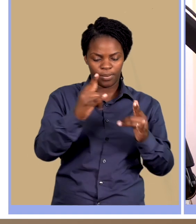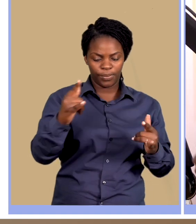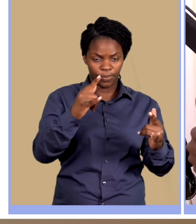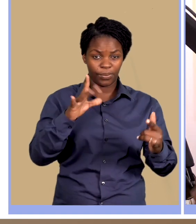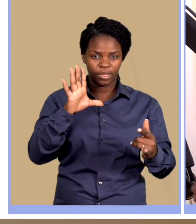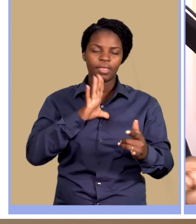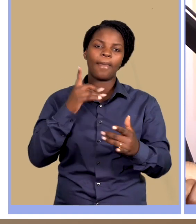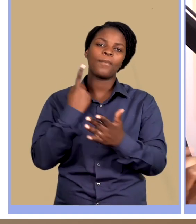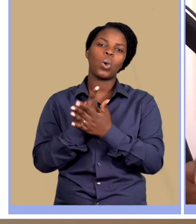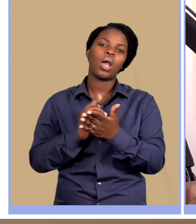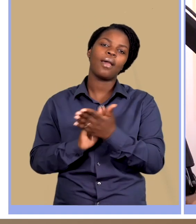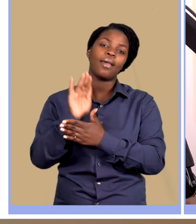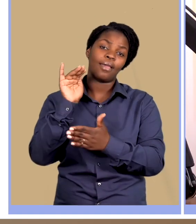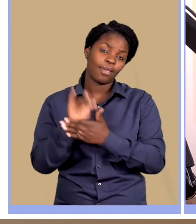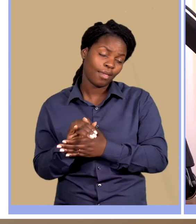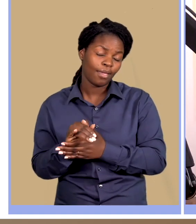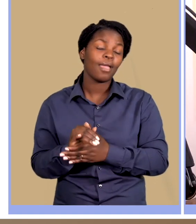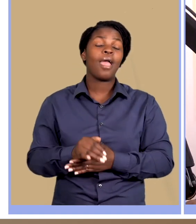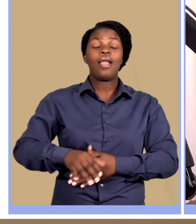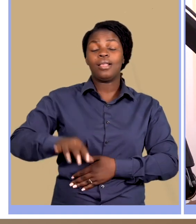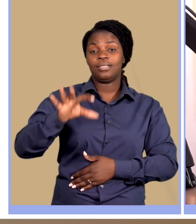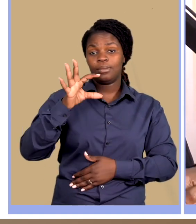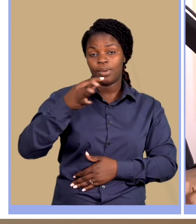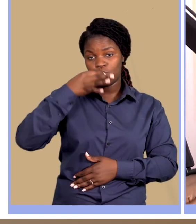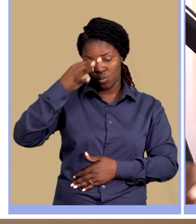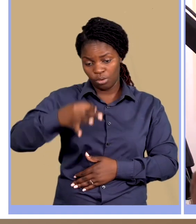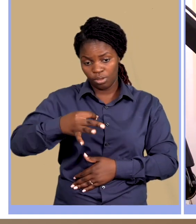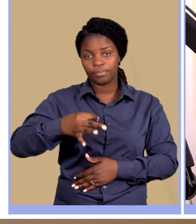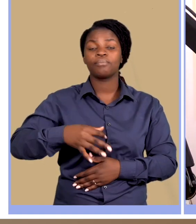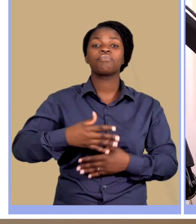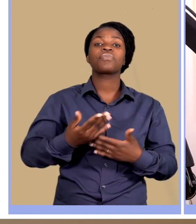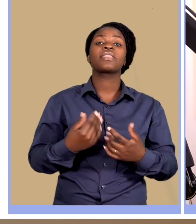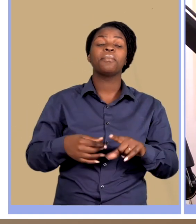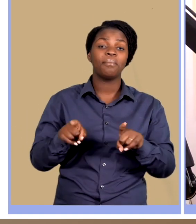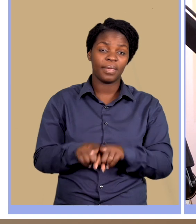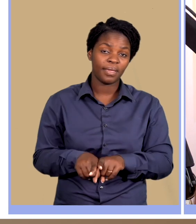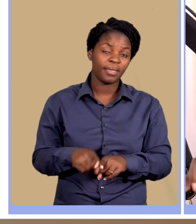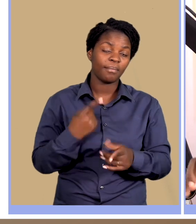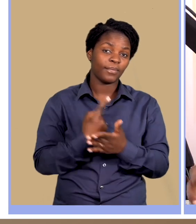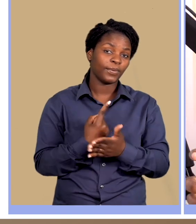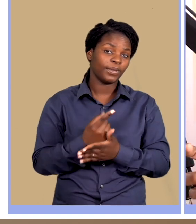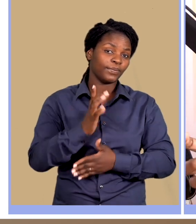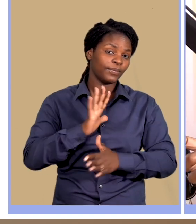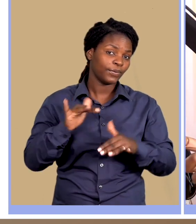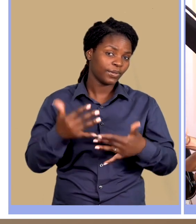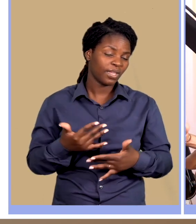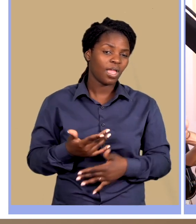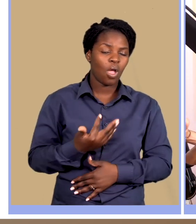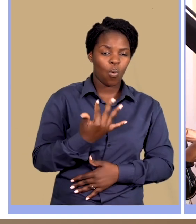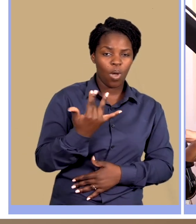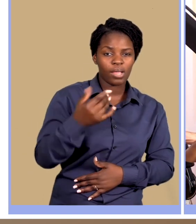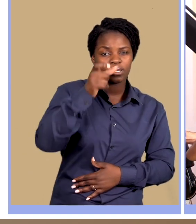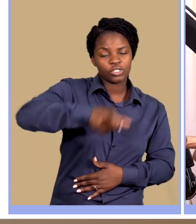adaptadas, deve conter no comitê comunitário X pessoas com deficiência. Então, isso chama-se